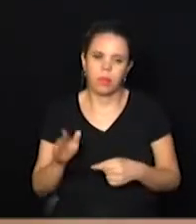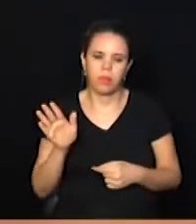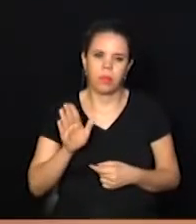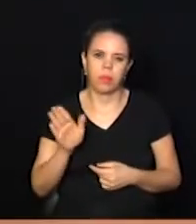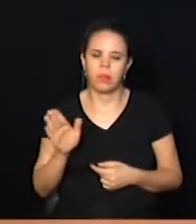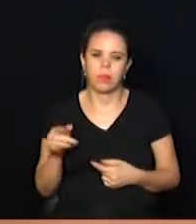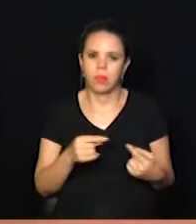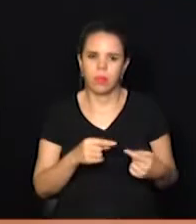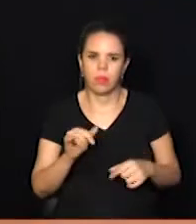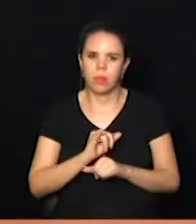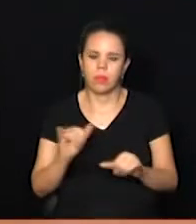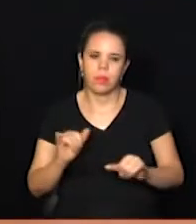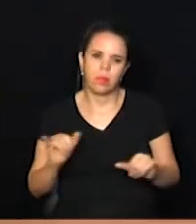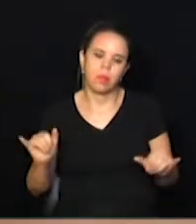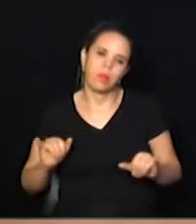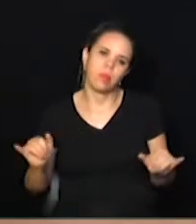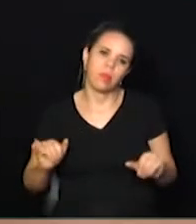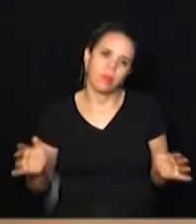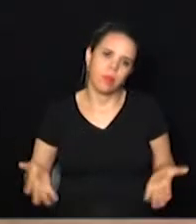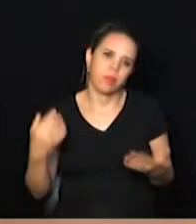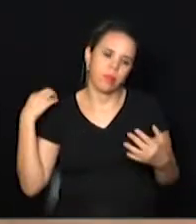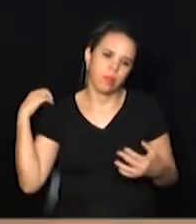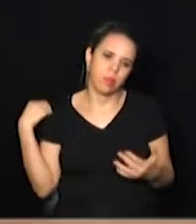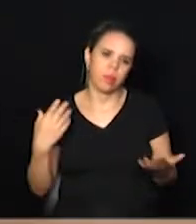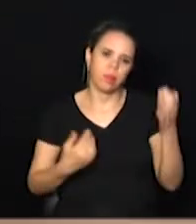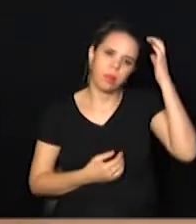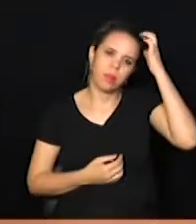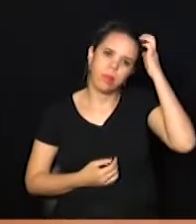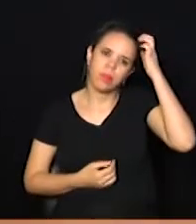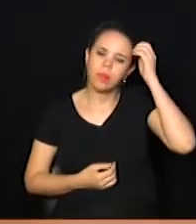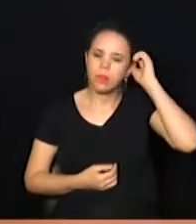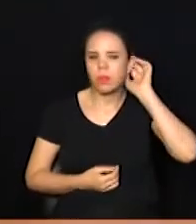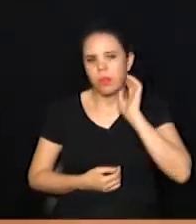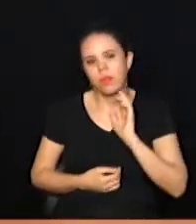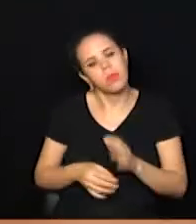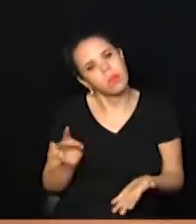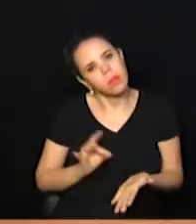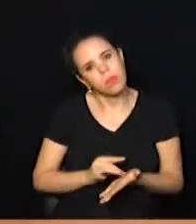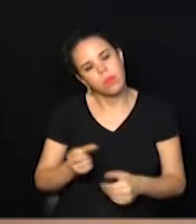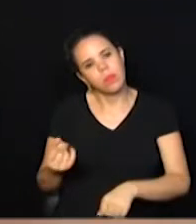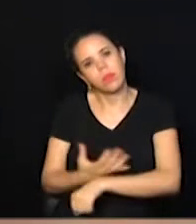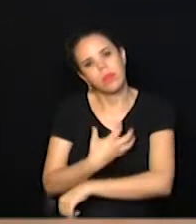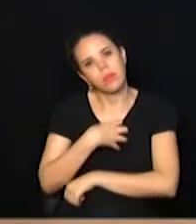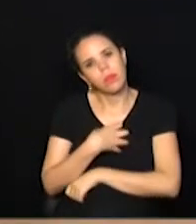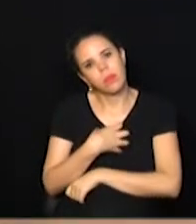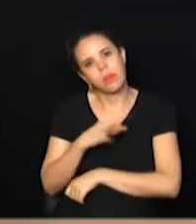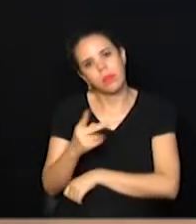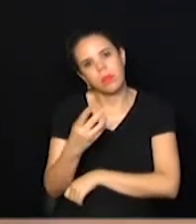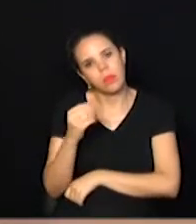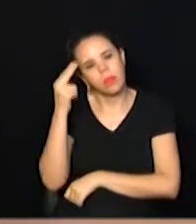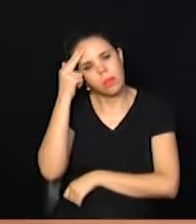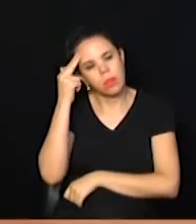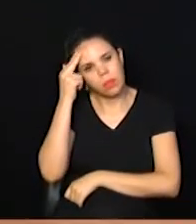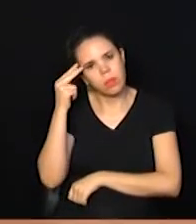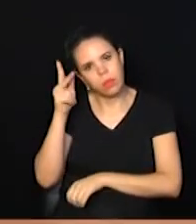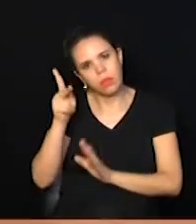a campanha foi muito embalada pela juventude. Então é algo que realmente me emociona. O Toninho sonhou um